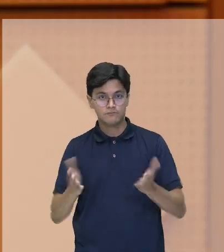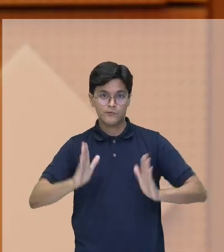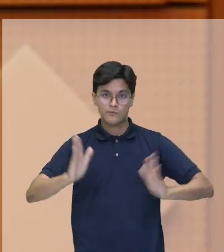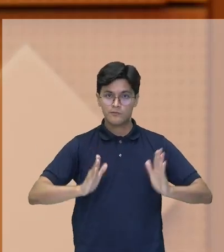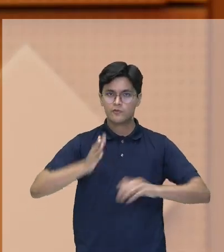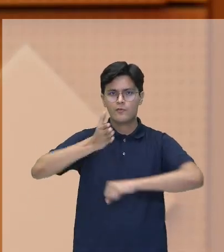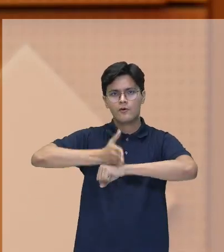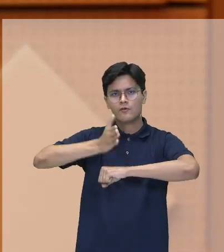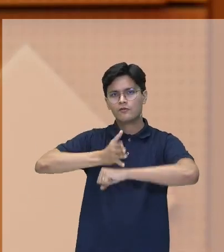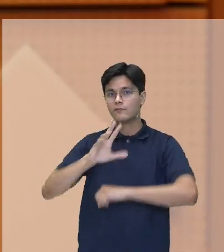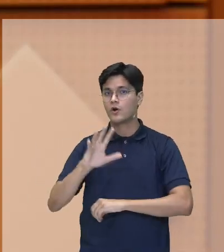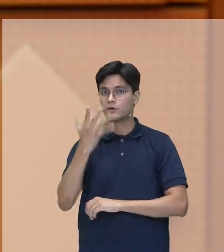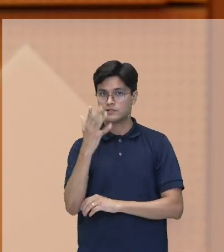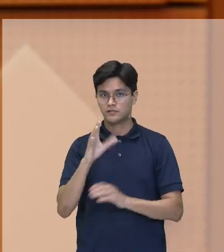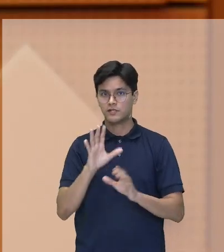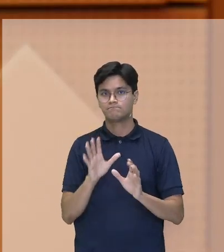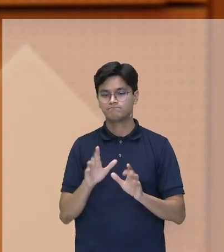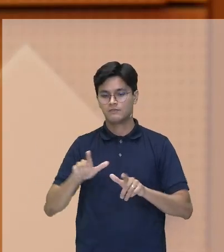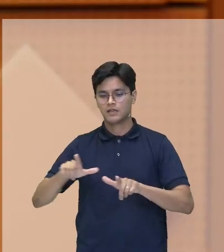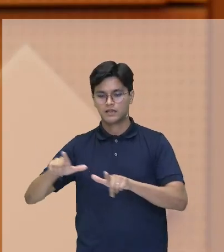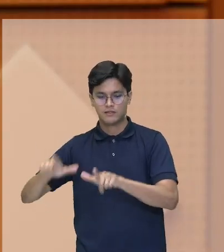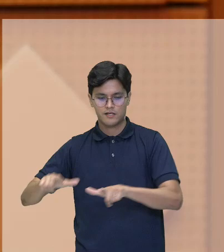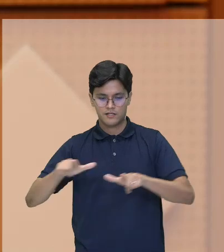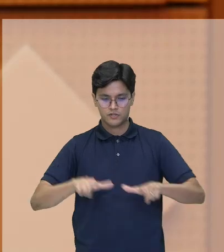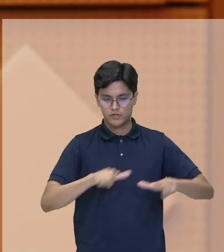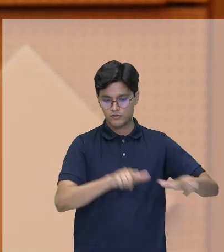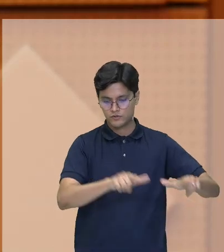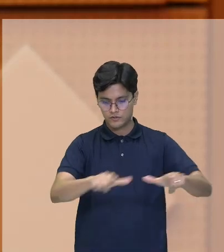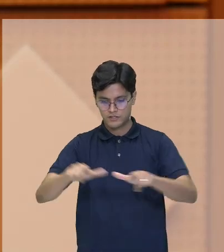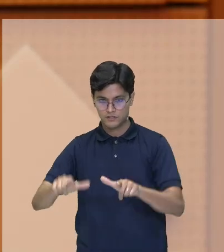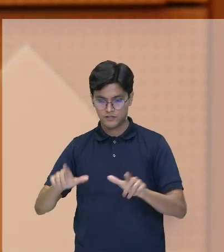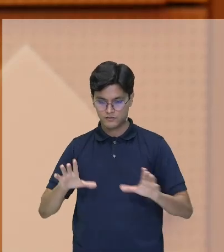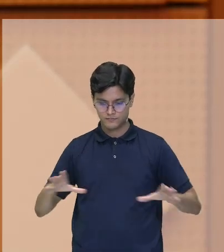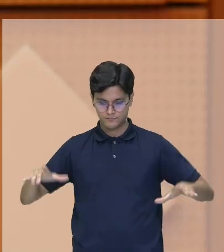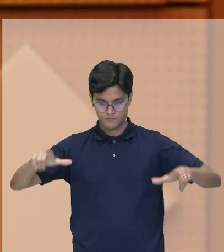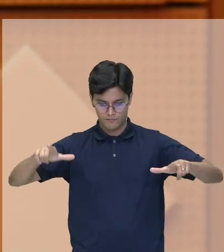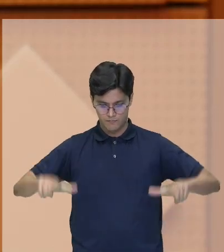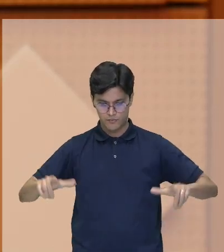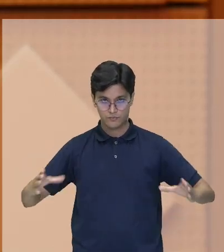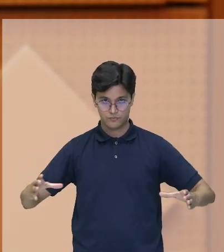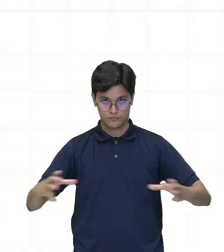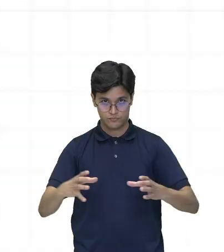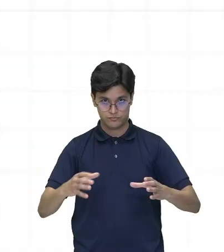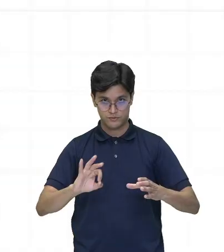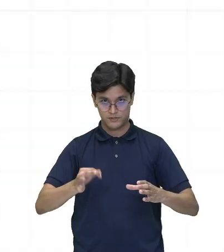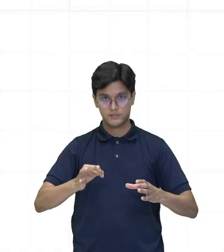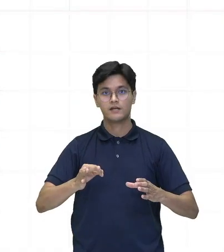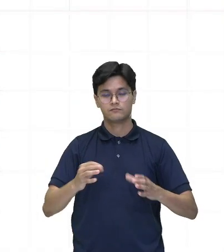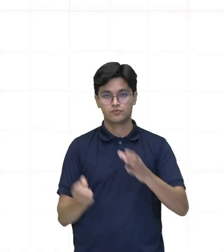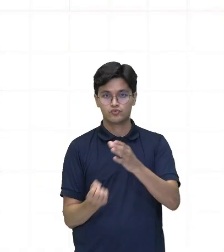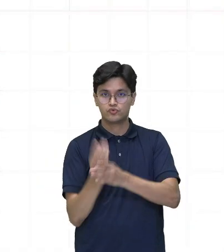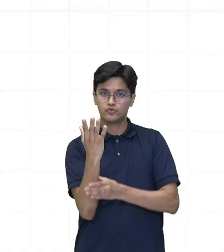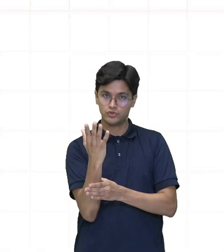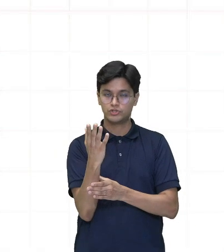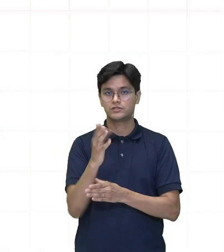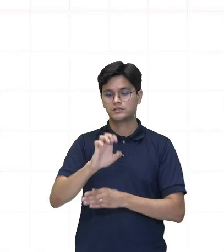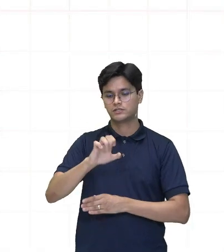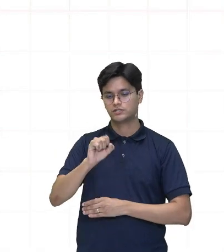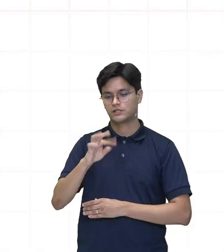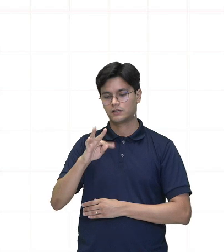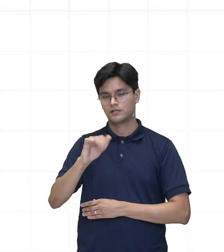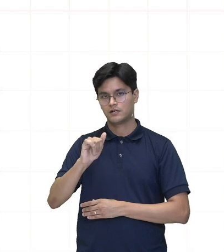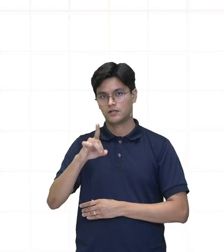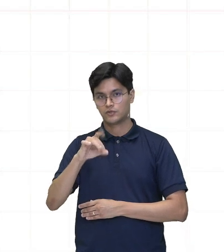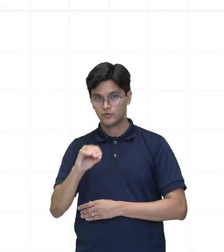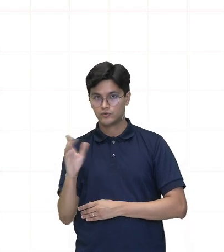burguesia. Fiquem atentos que a gente já retorna com eles. Outro marco da modernidade é o renascimento cultural. Então,